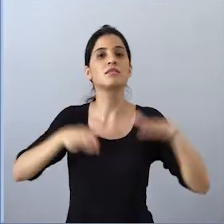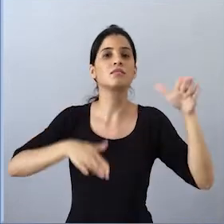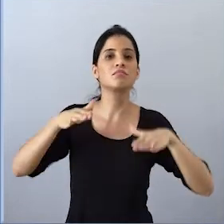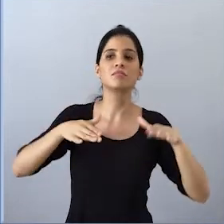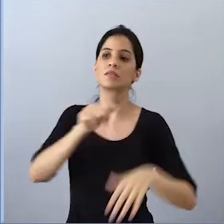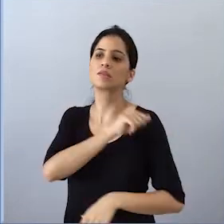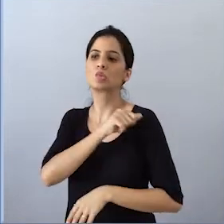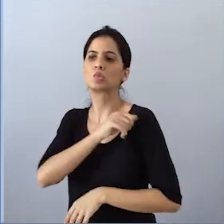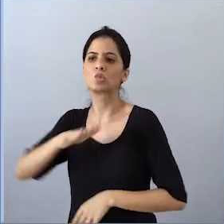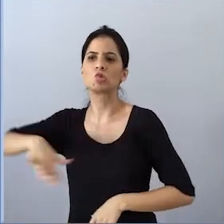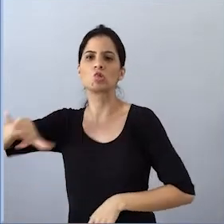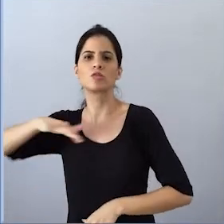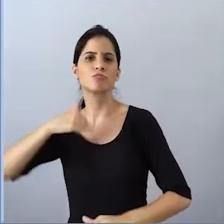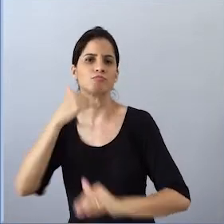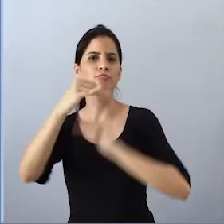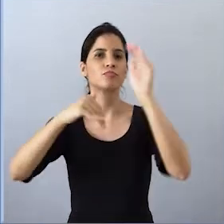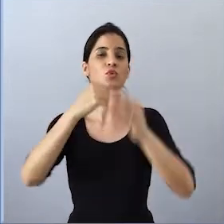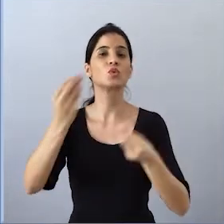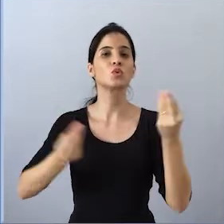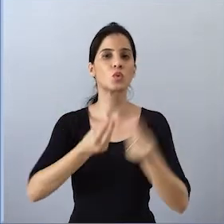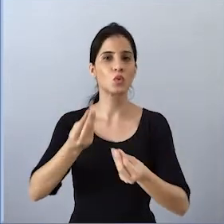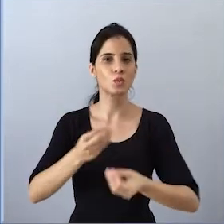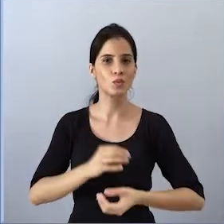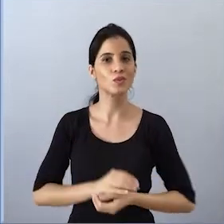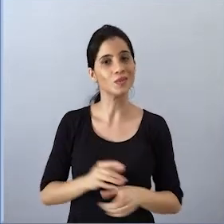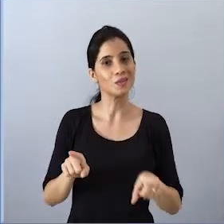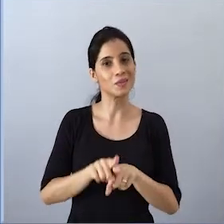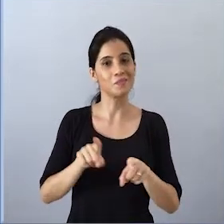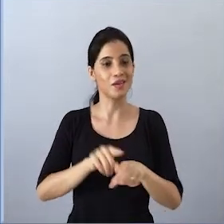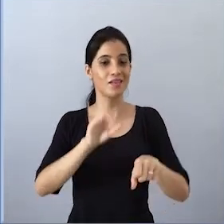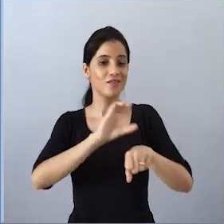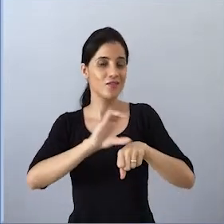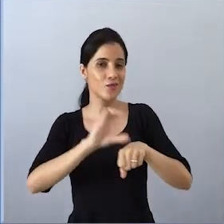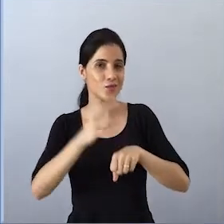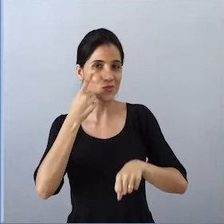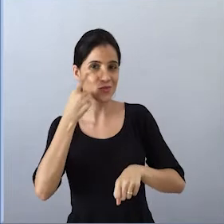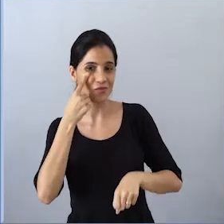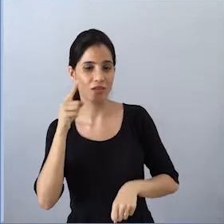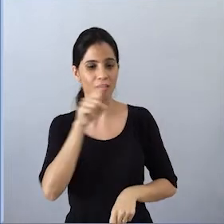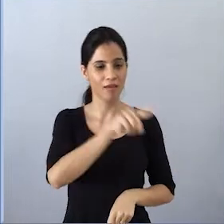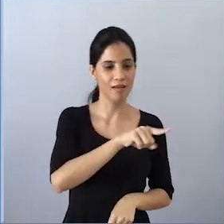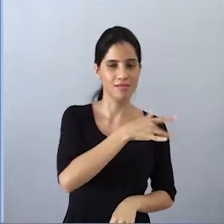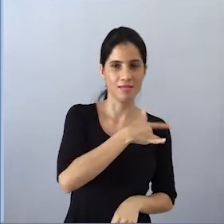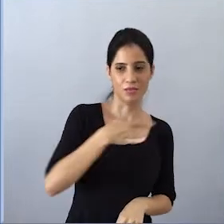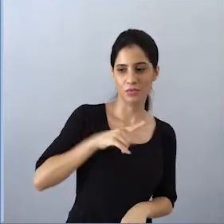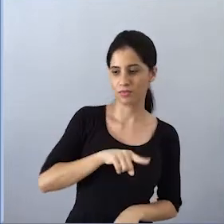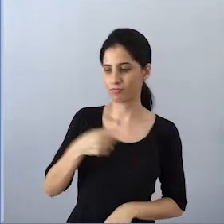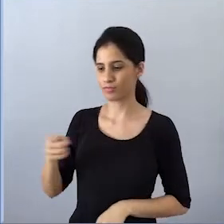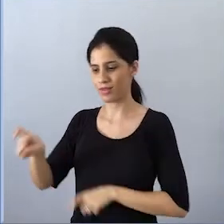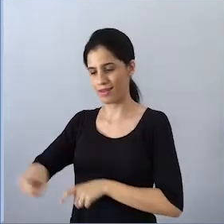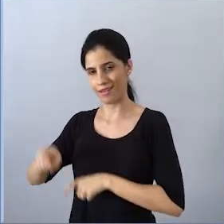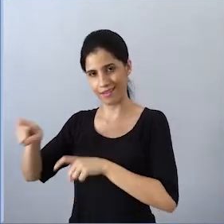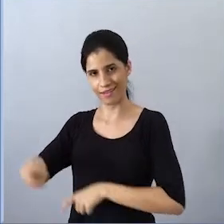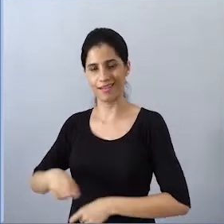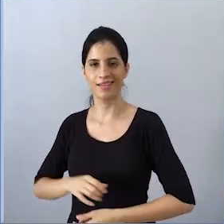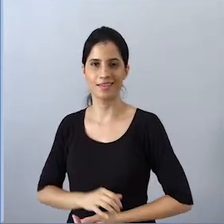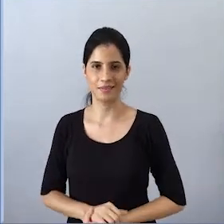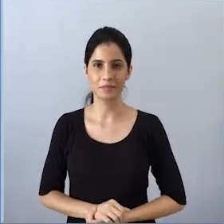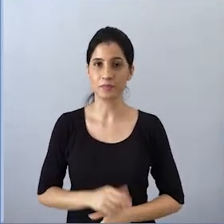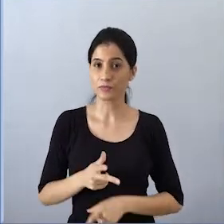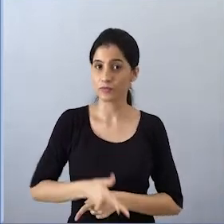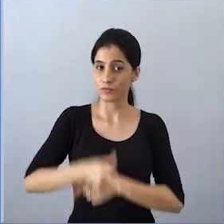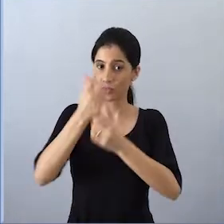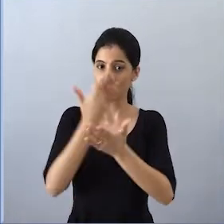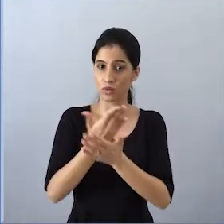dos temas vinculados às ofertas das disciplinas para os diferentes cursos das áreas de saúde ou agrária.